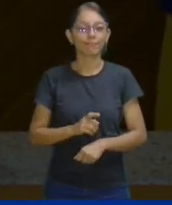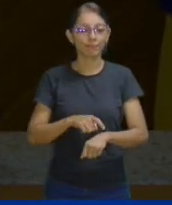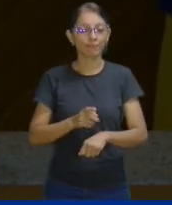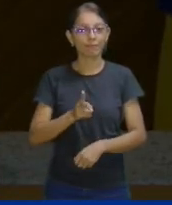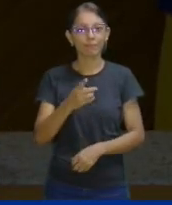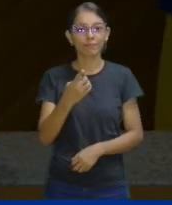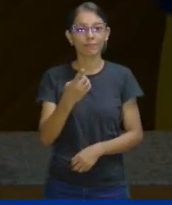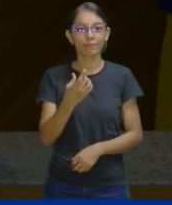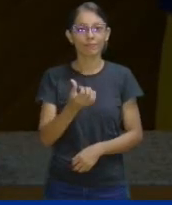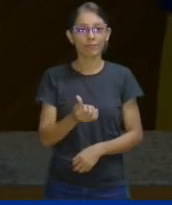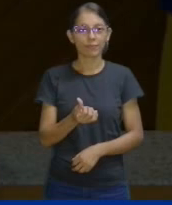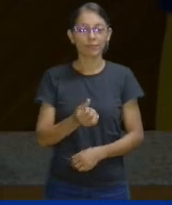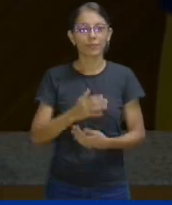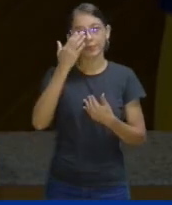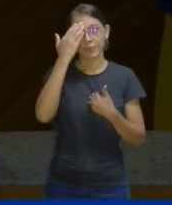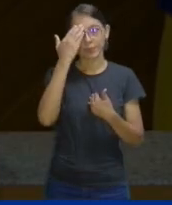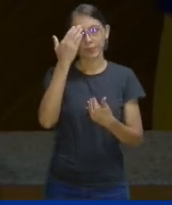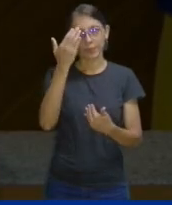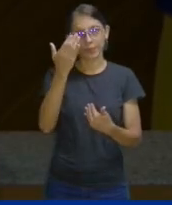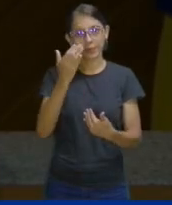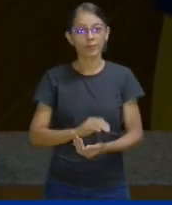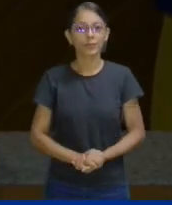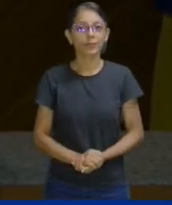às 16 horas. Muito obrigado.